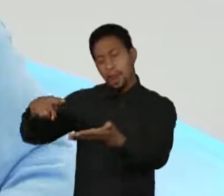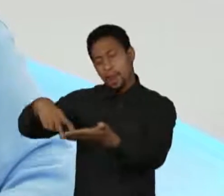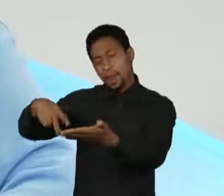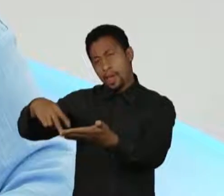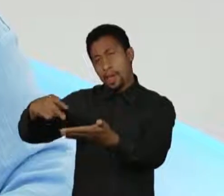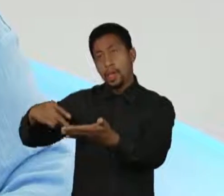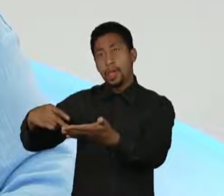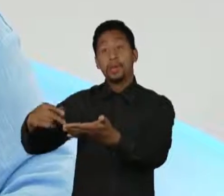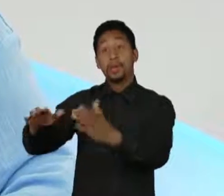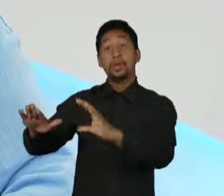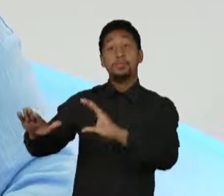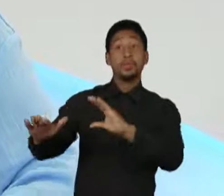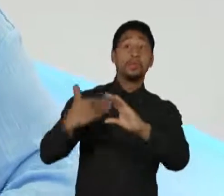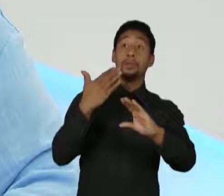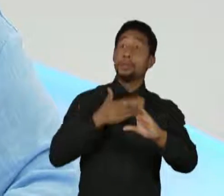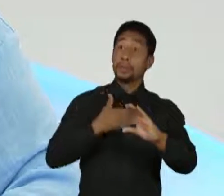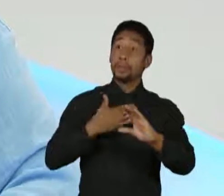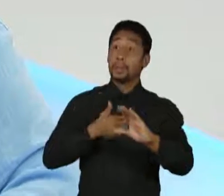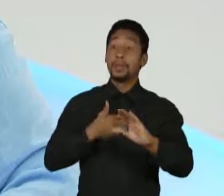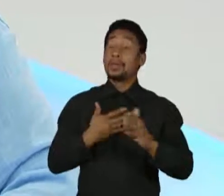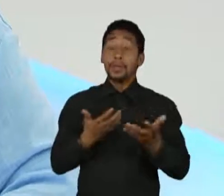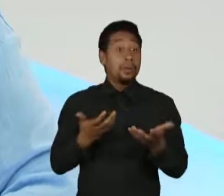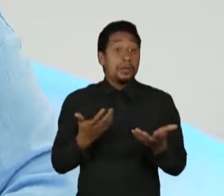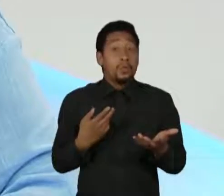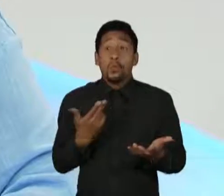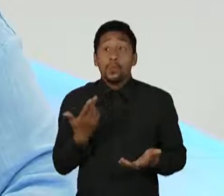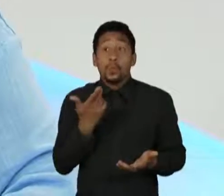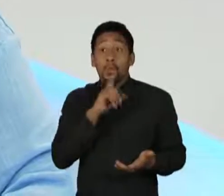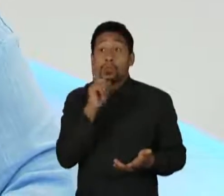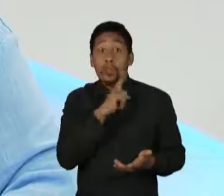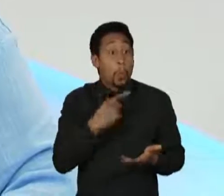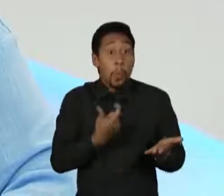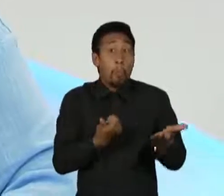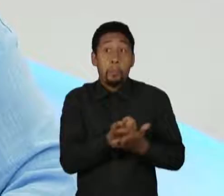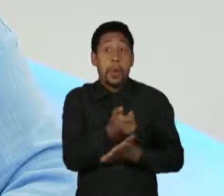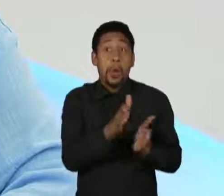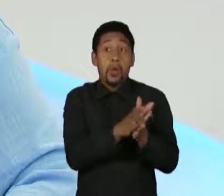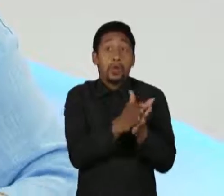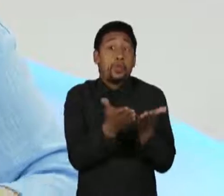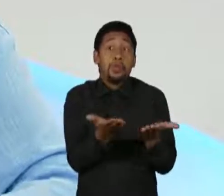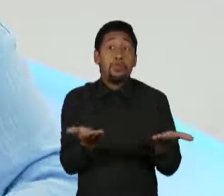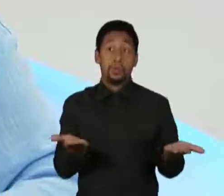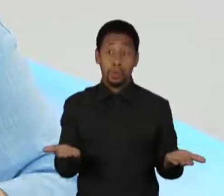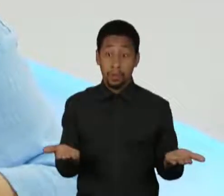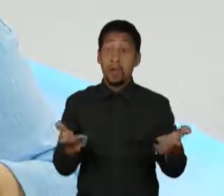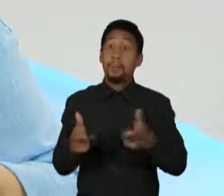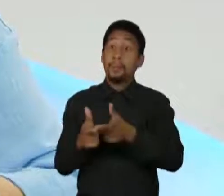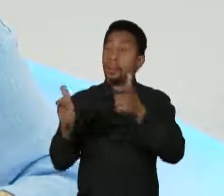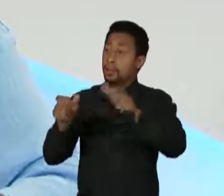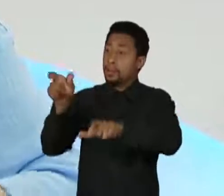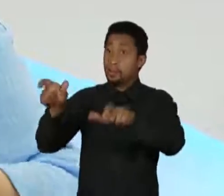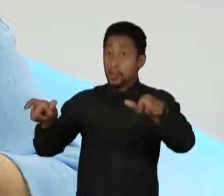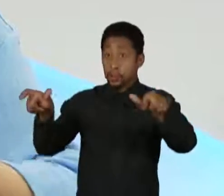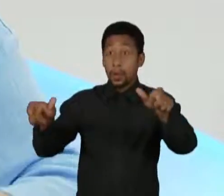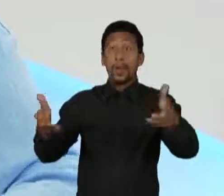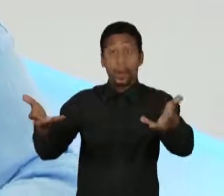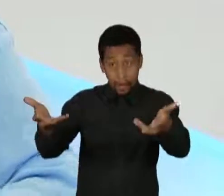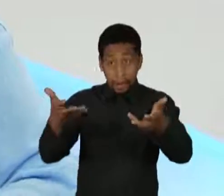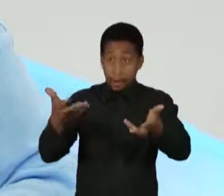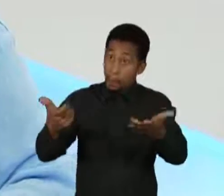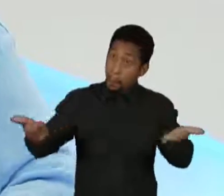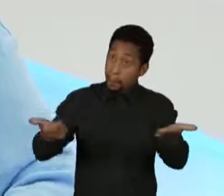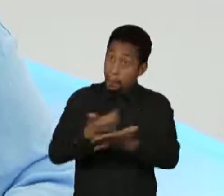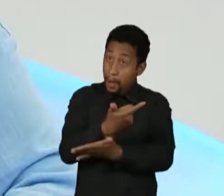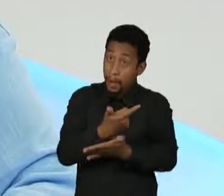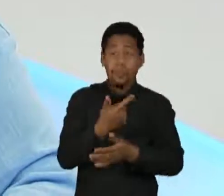tavam conseguindo eh comprar o livro né eu tava sentindo que muita gente queria mas a gente não não não